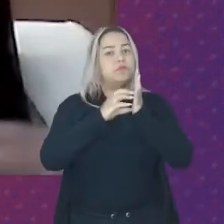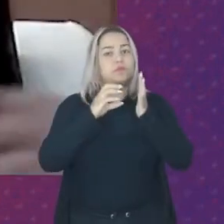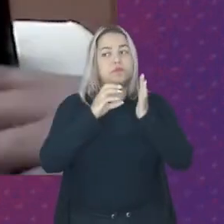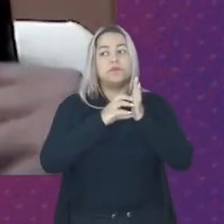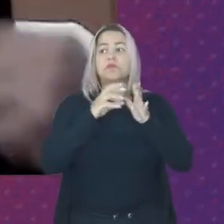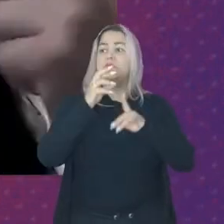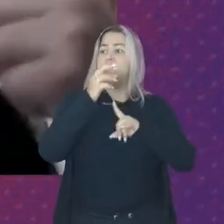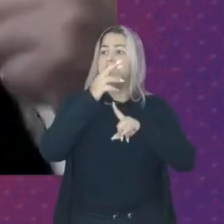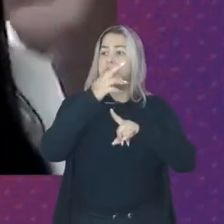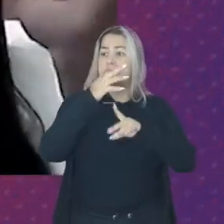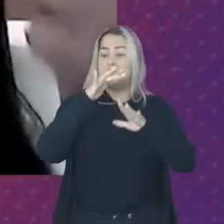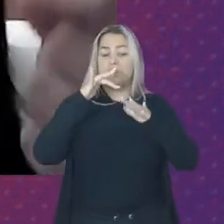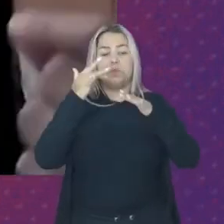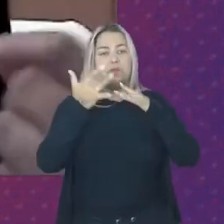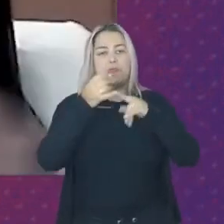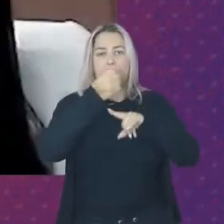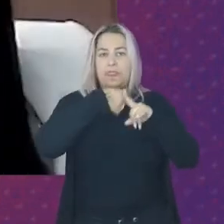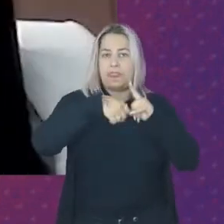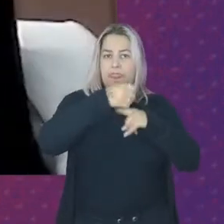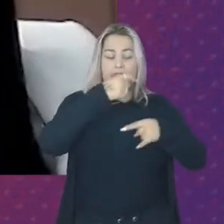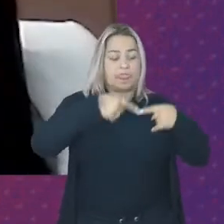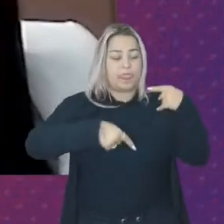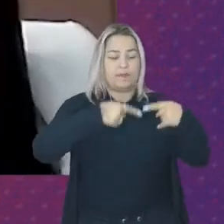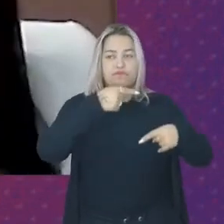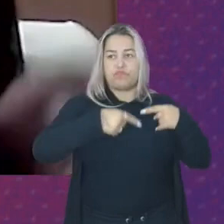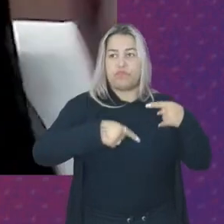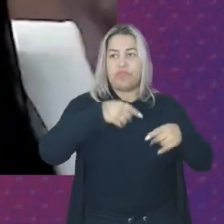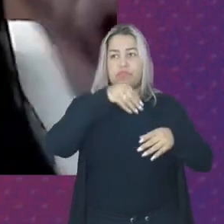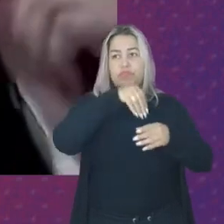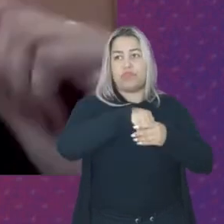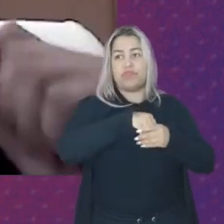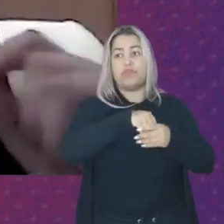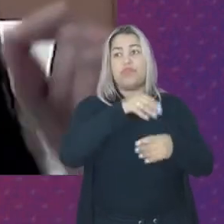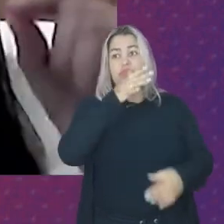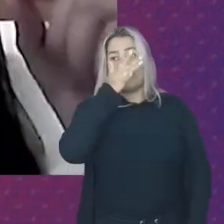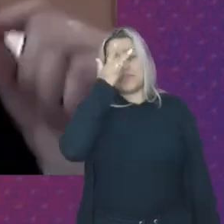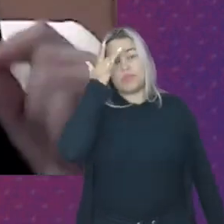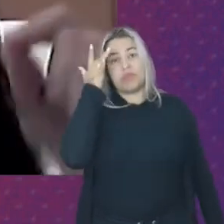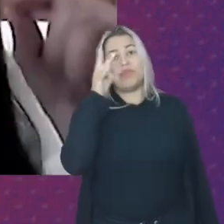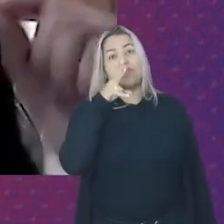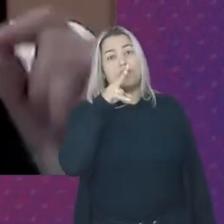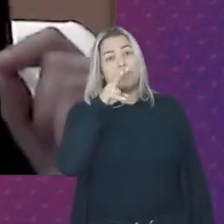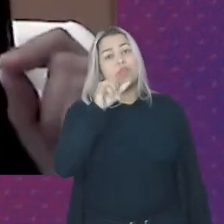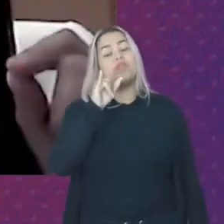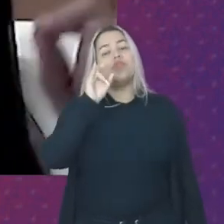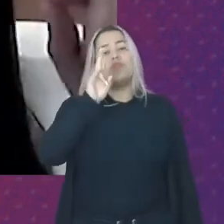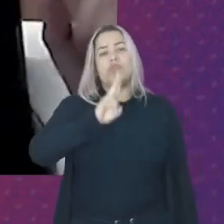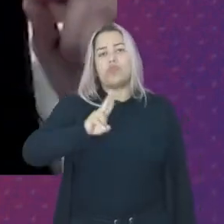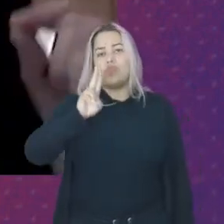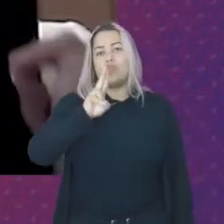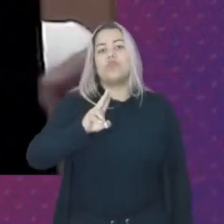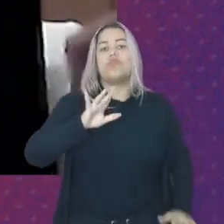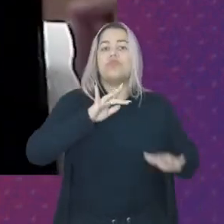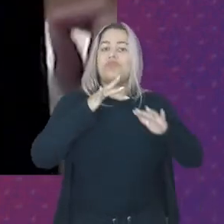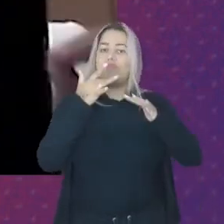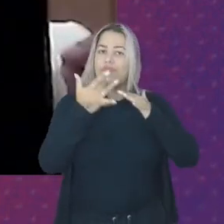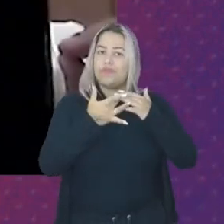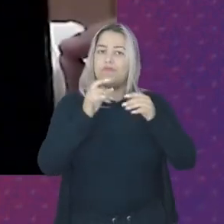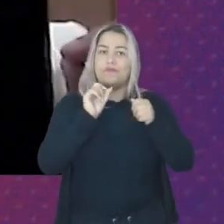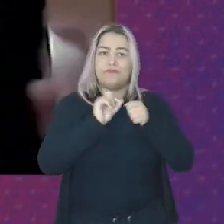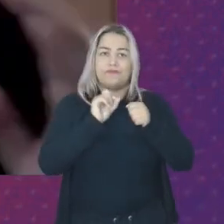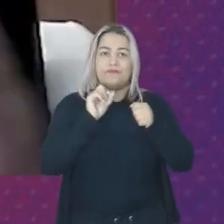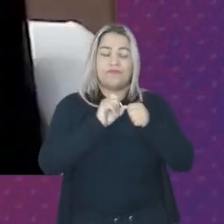sociais a gente não vai fazer política nas redes sociais, a gente usa as redes sociais para